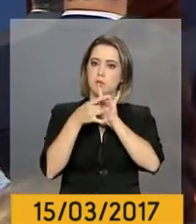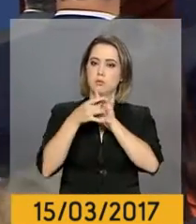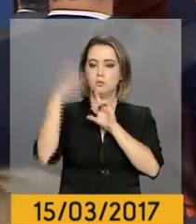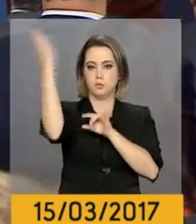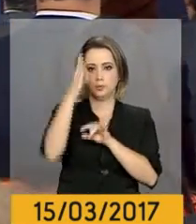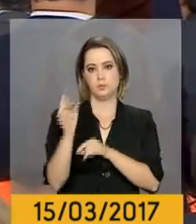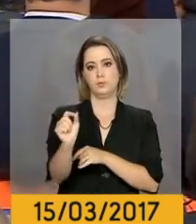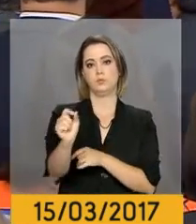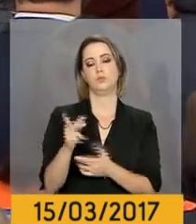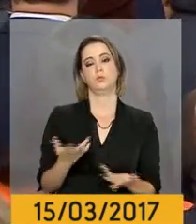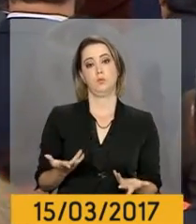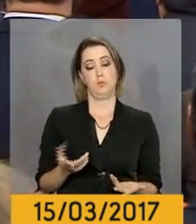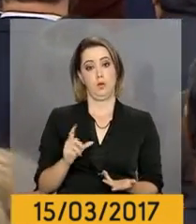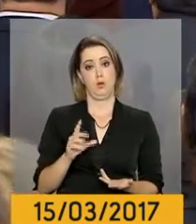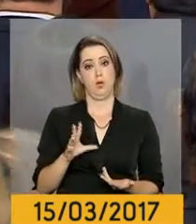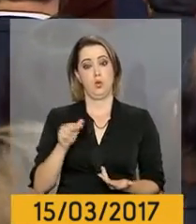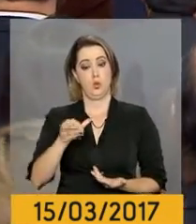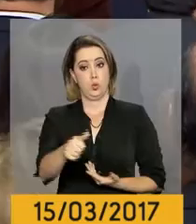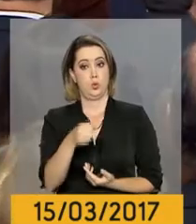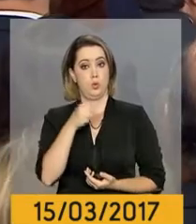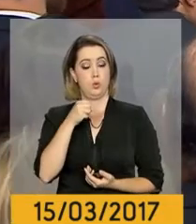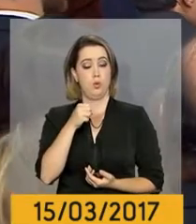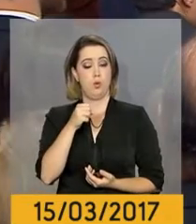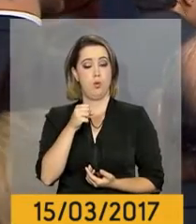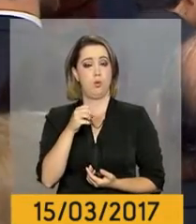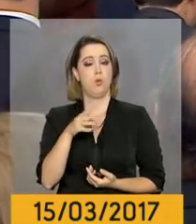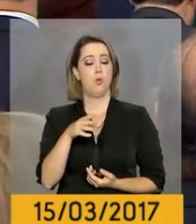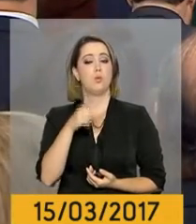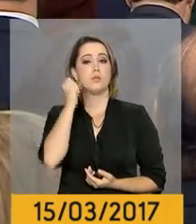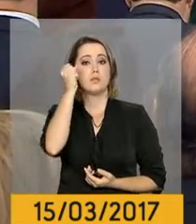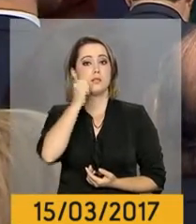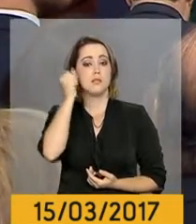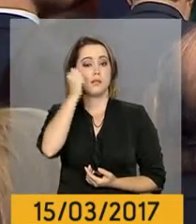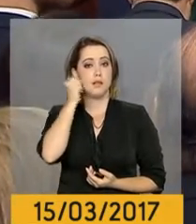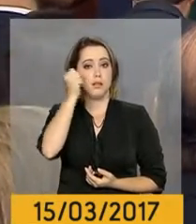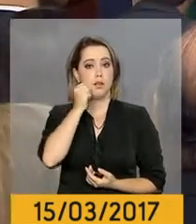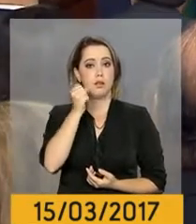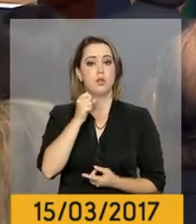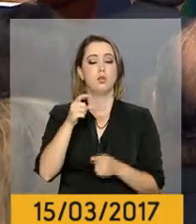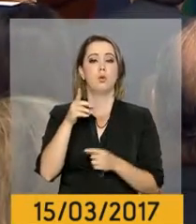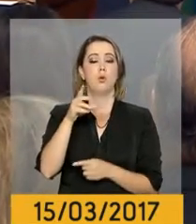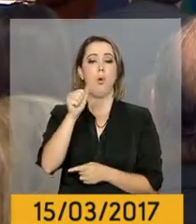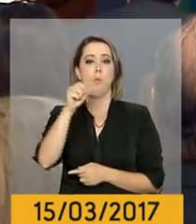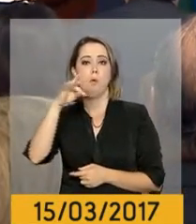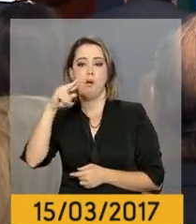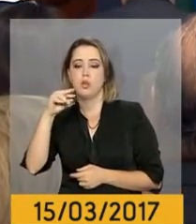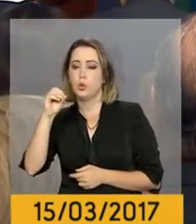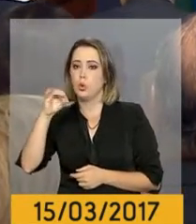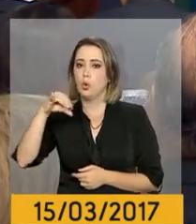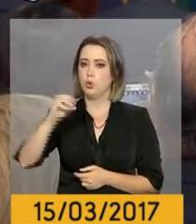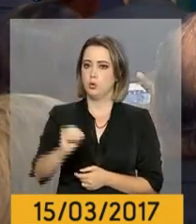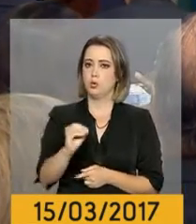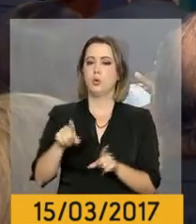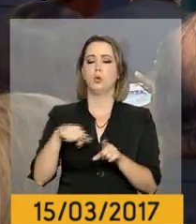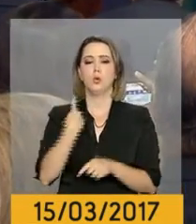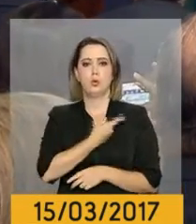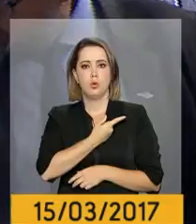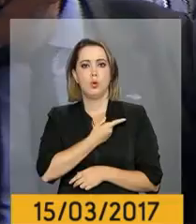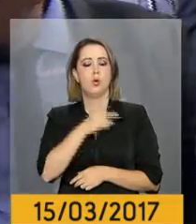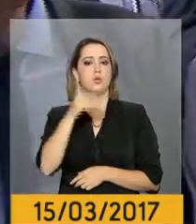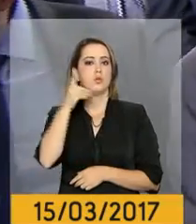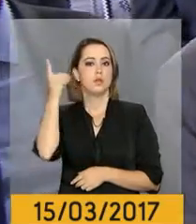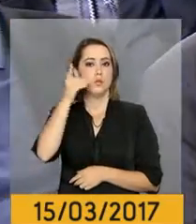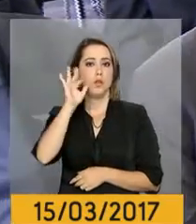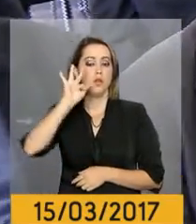nacional os senadores antônio carlos valadares é josé lerá alguns carvalho